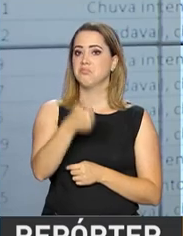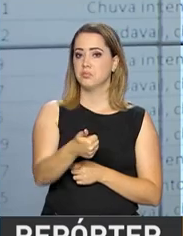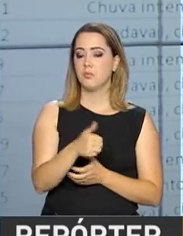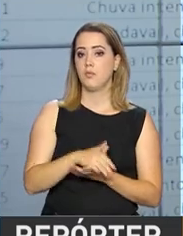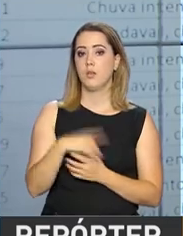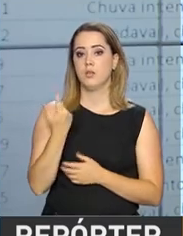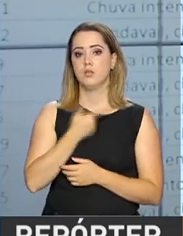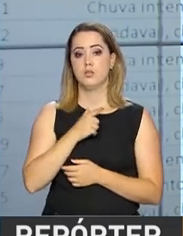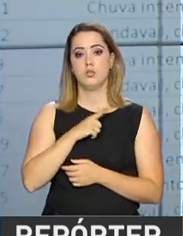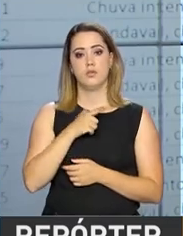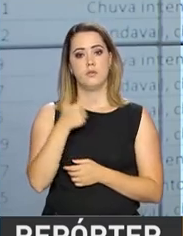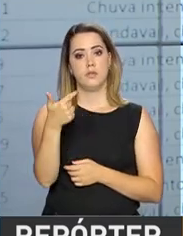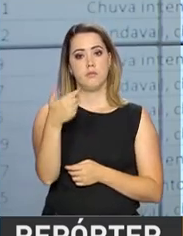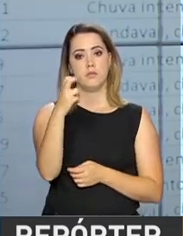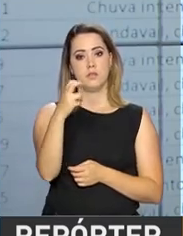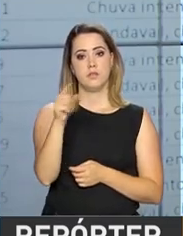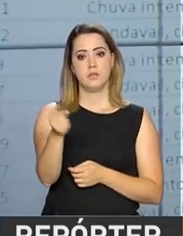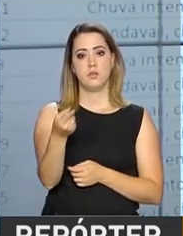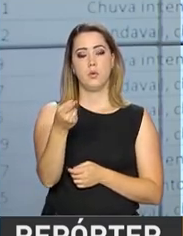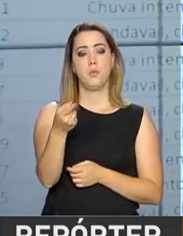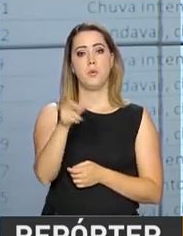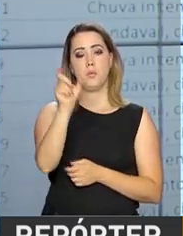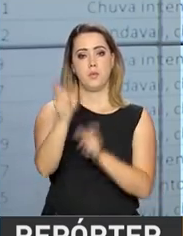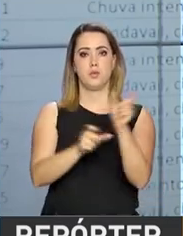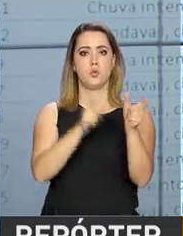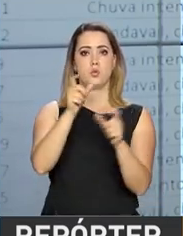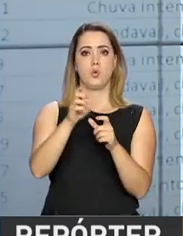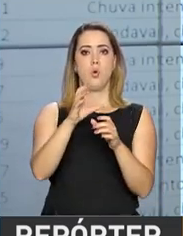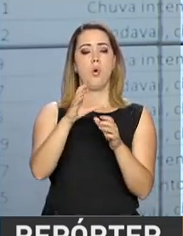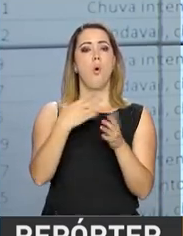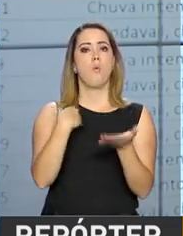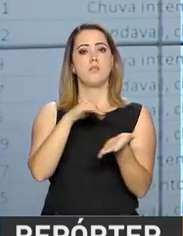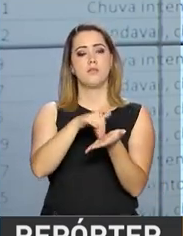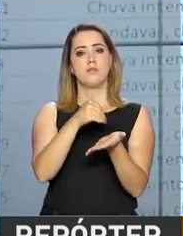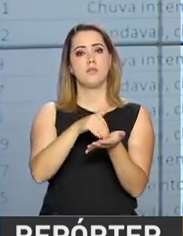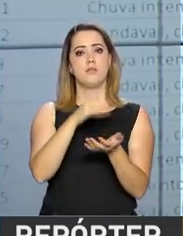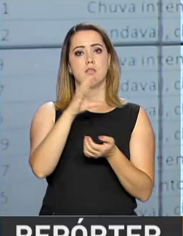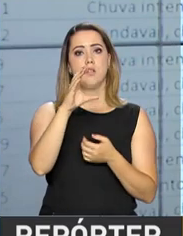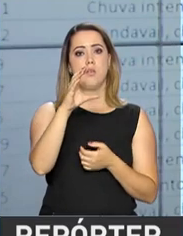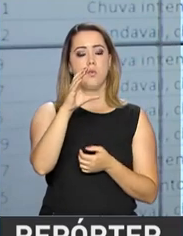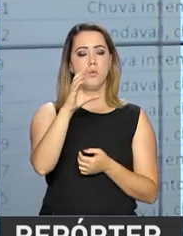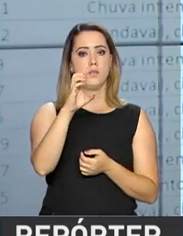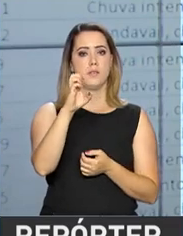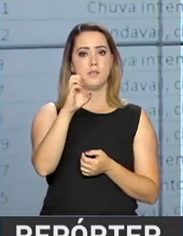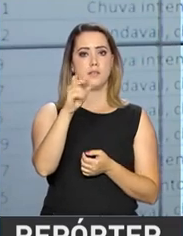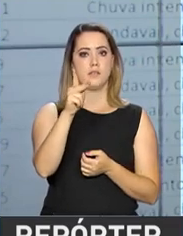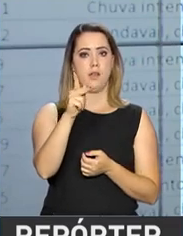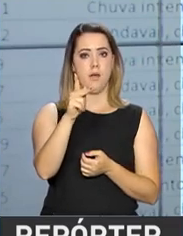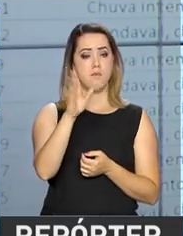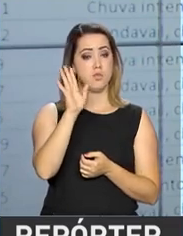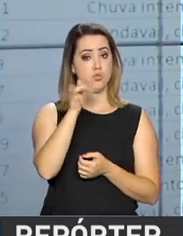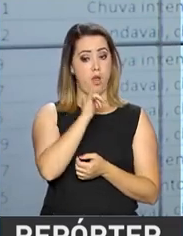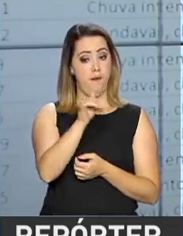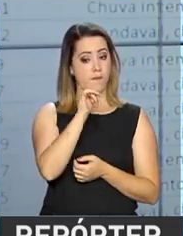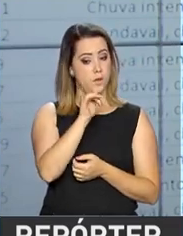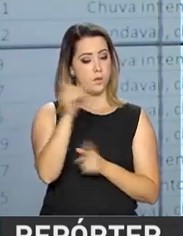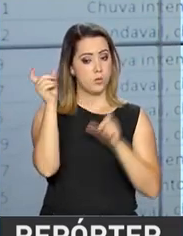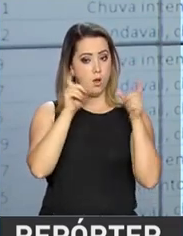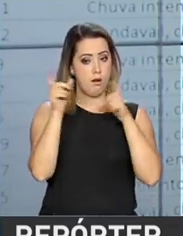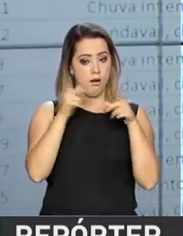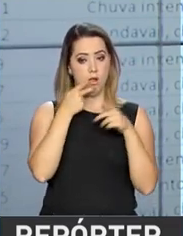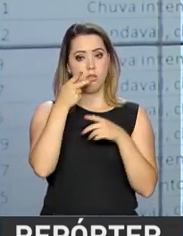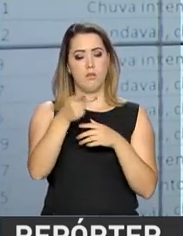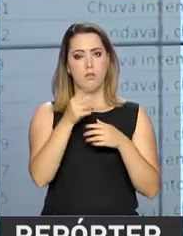pessoas cadastradas nos seus apps elas têm recebido foram emitidos no período todo 144 alertas